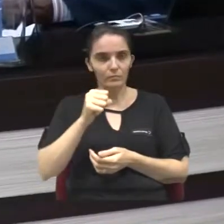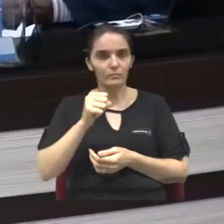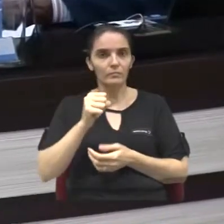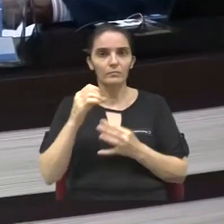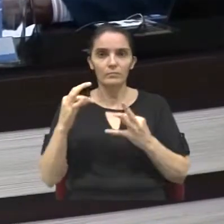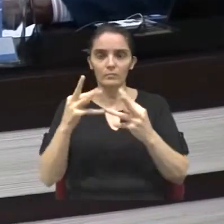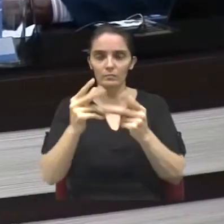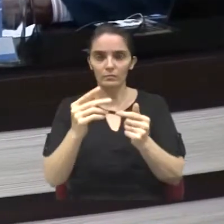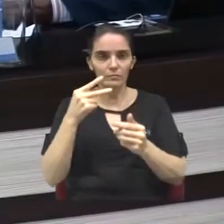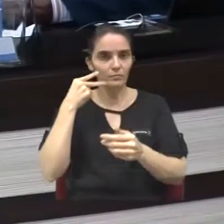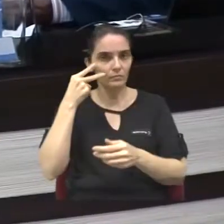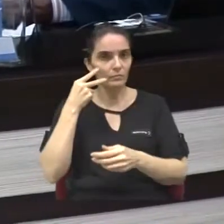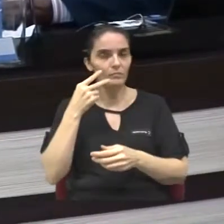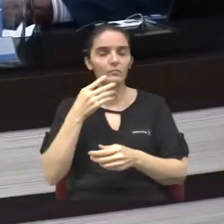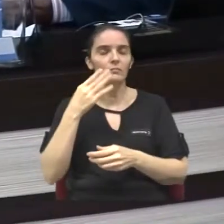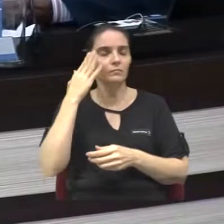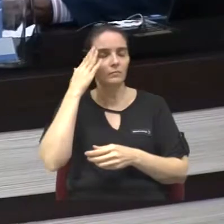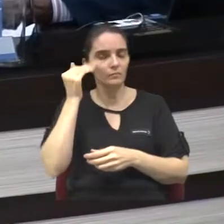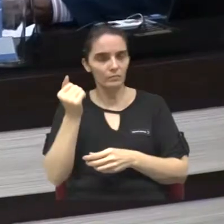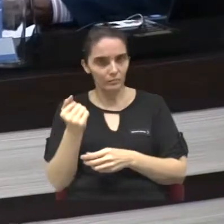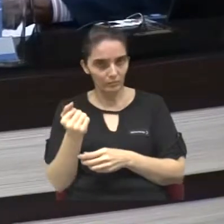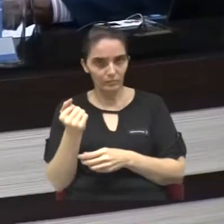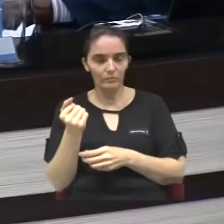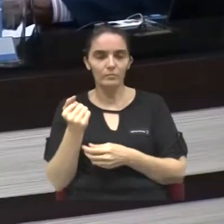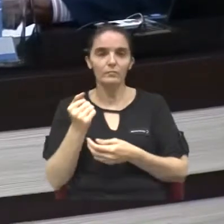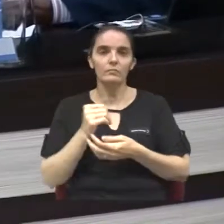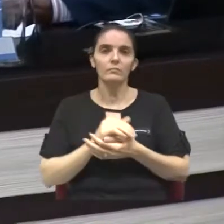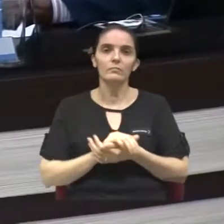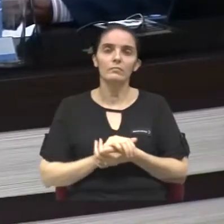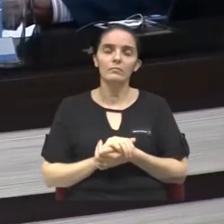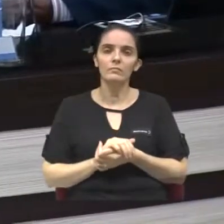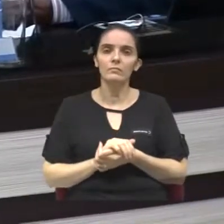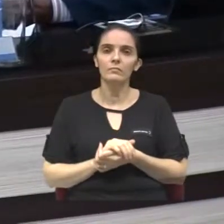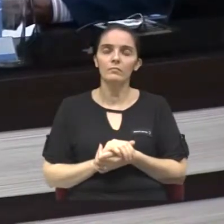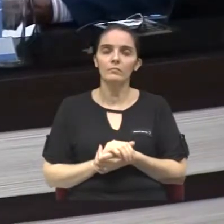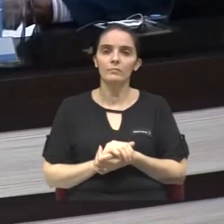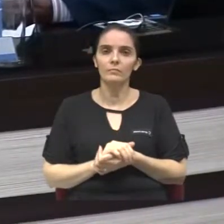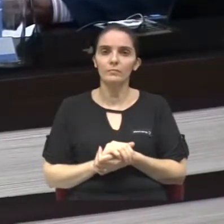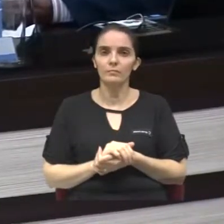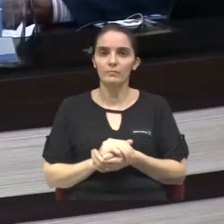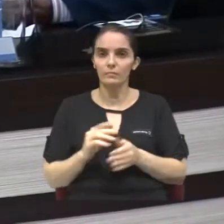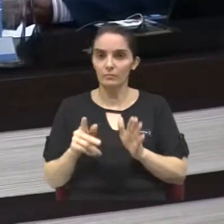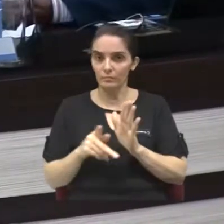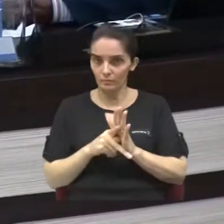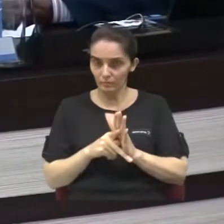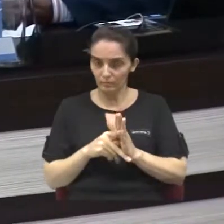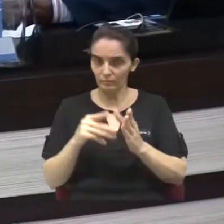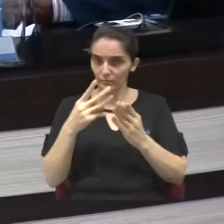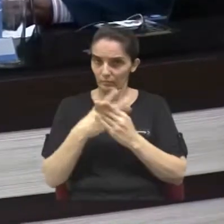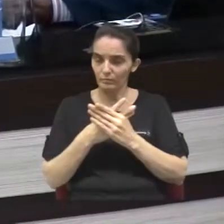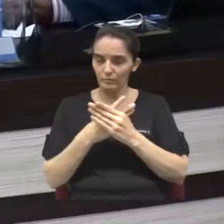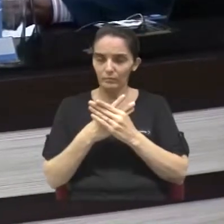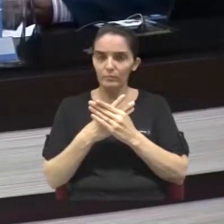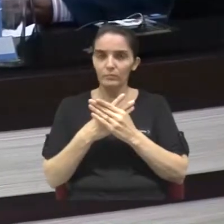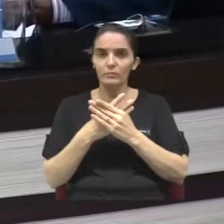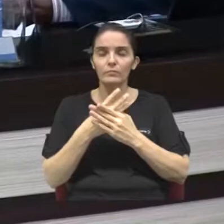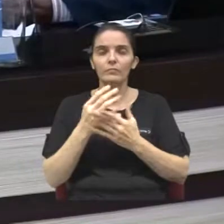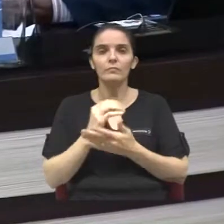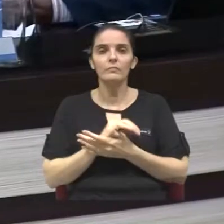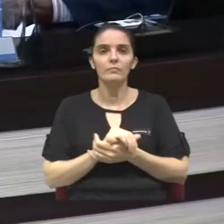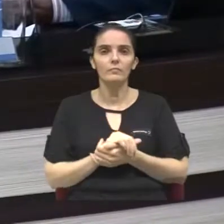devidamente conhecido e analisado pelos demais excelentíssimos senhores vereadores desta excelsa Câmara Municipal de